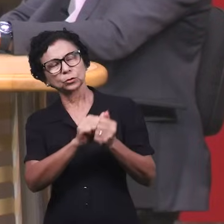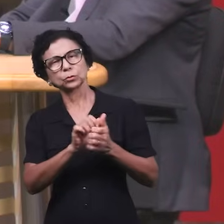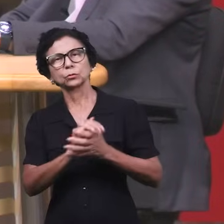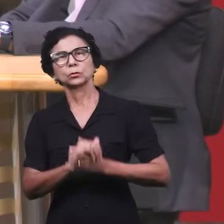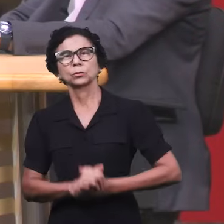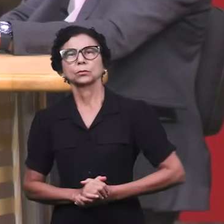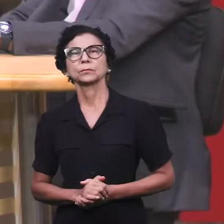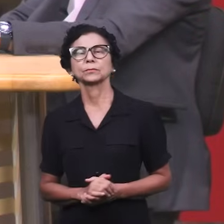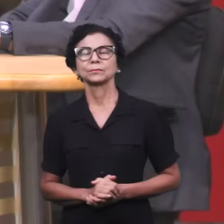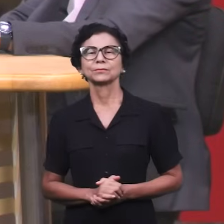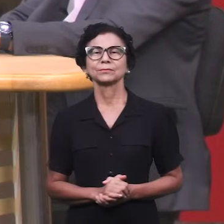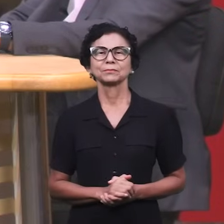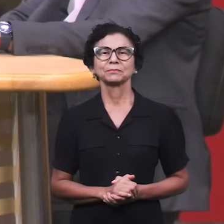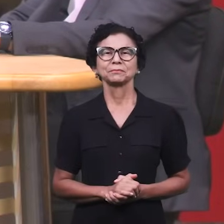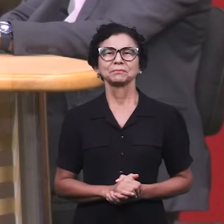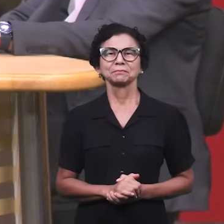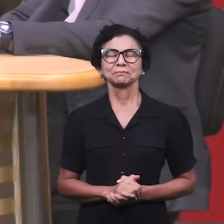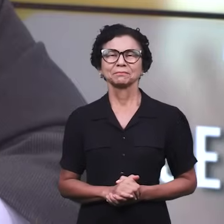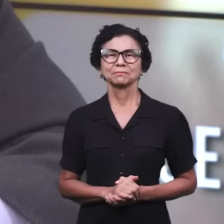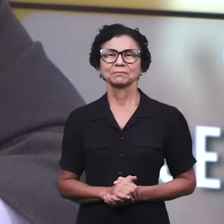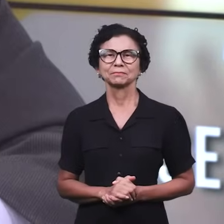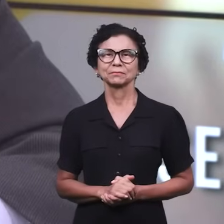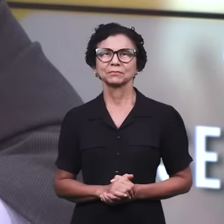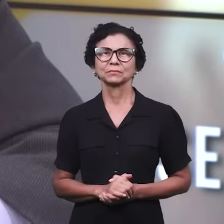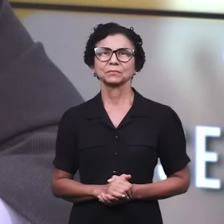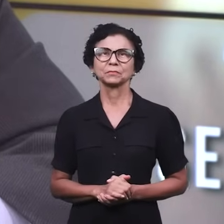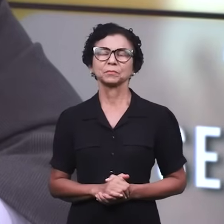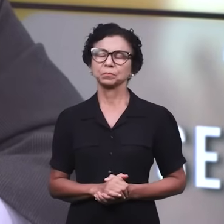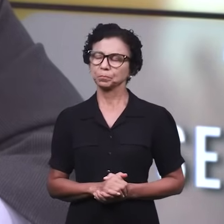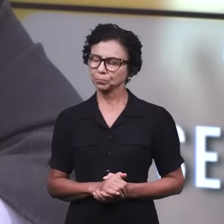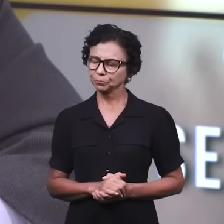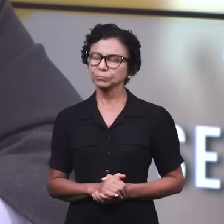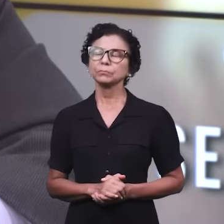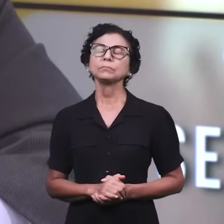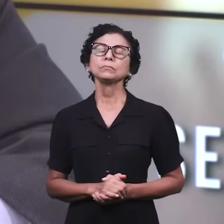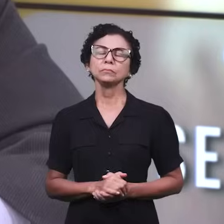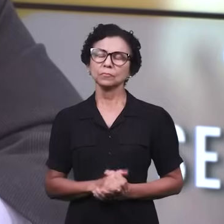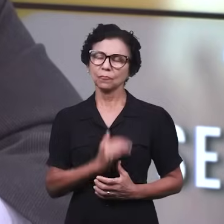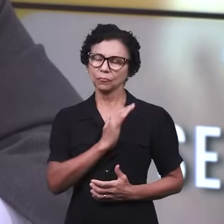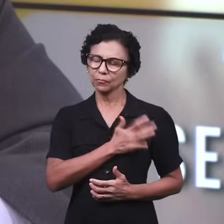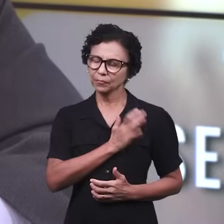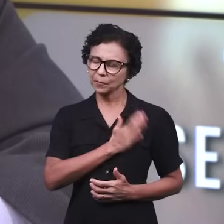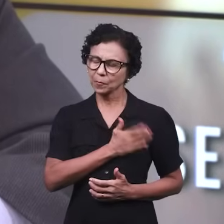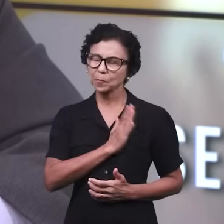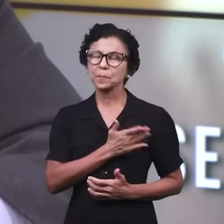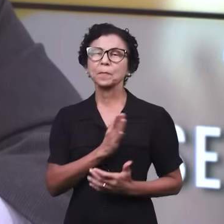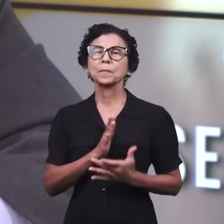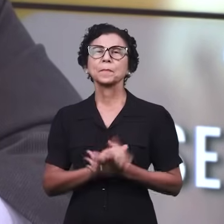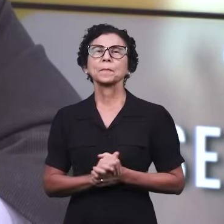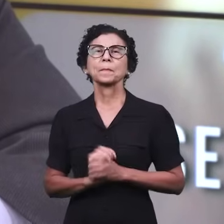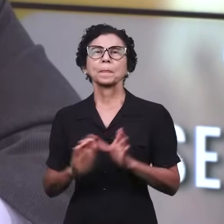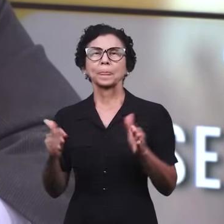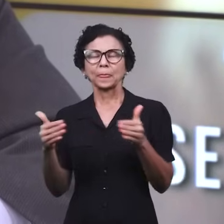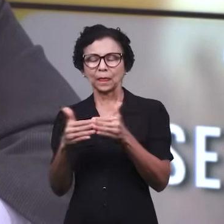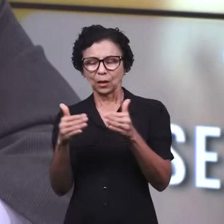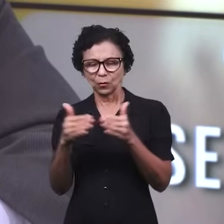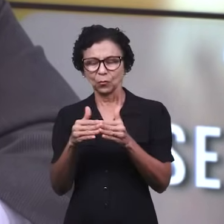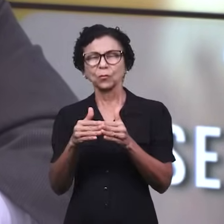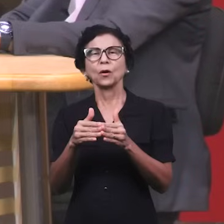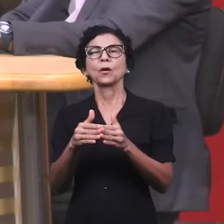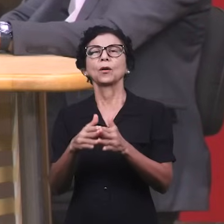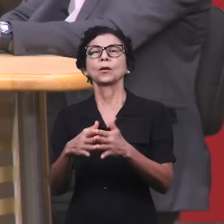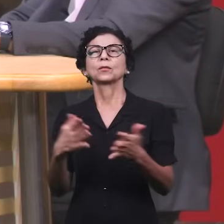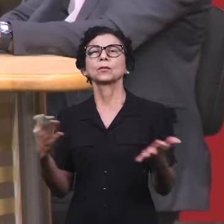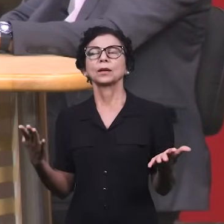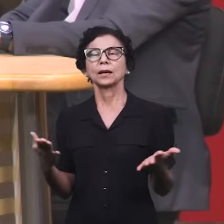então a posição dele é definida é é seu coração é reto como meu tá Você tá no mesmo propósito fou e jeú